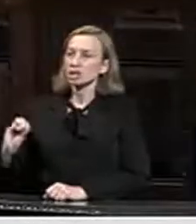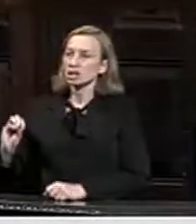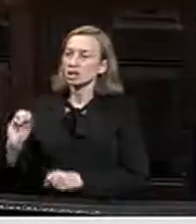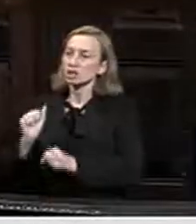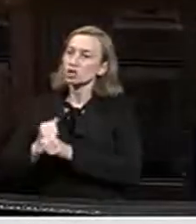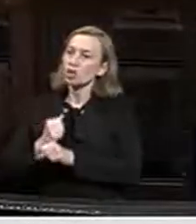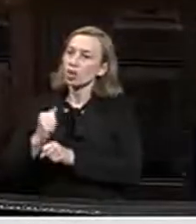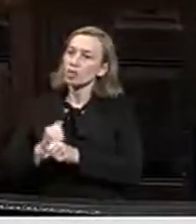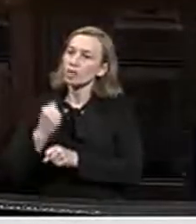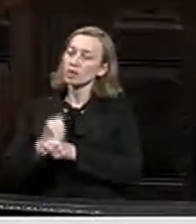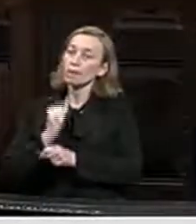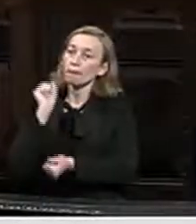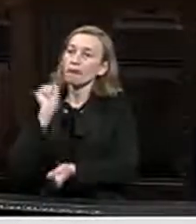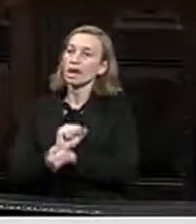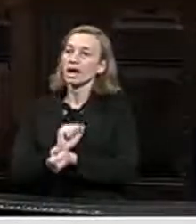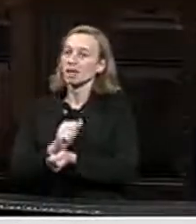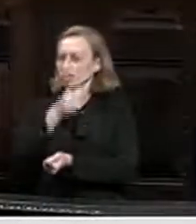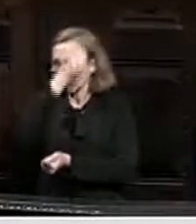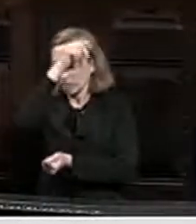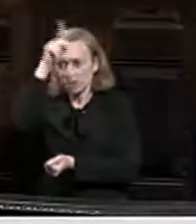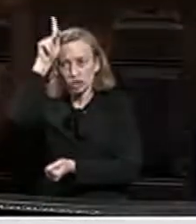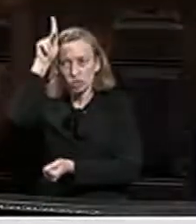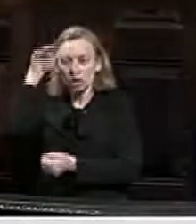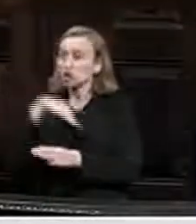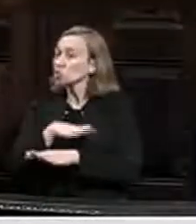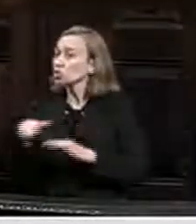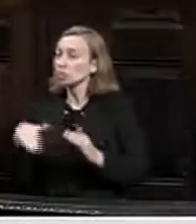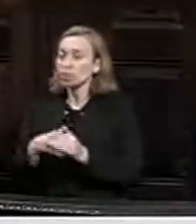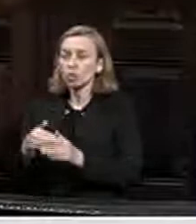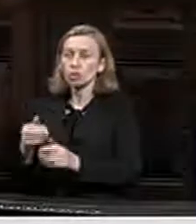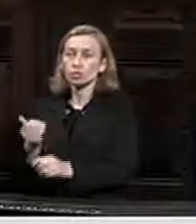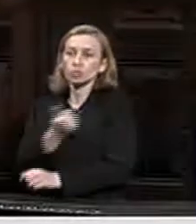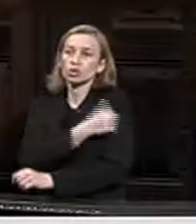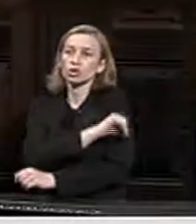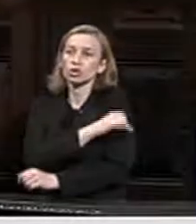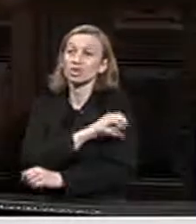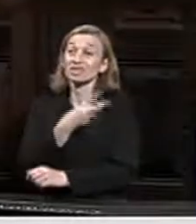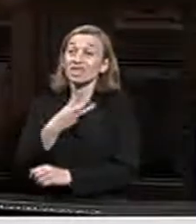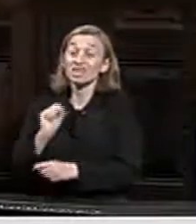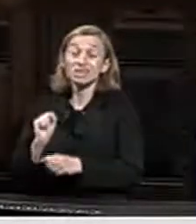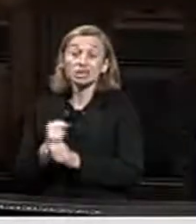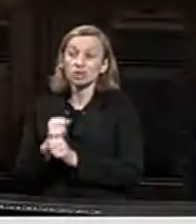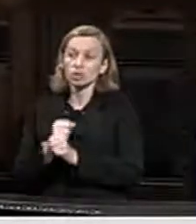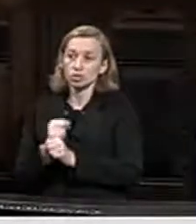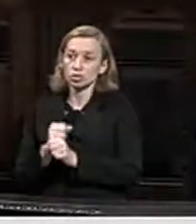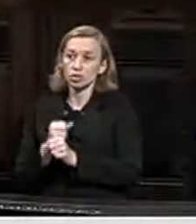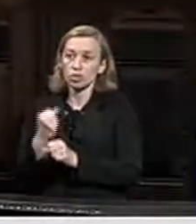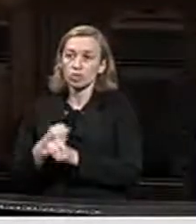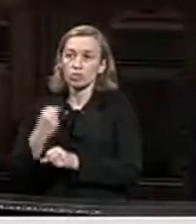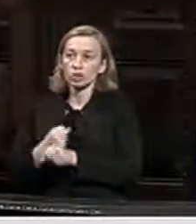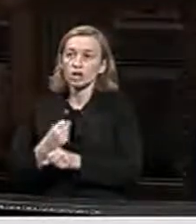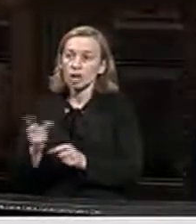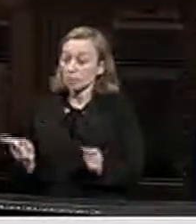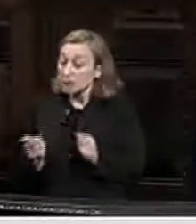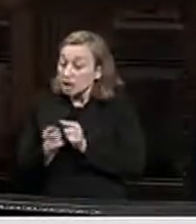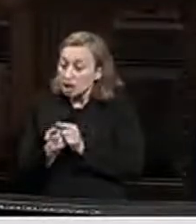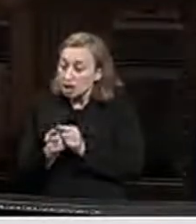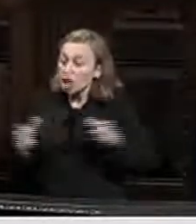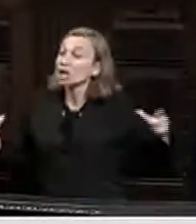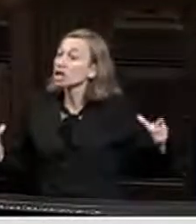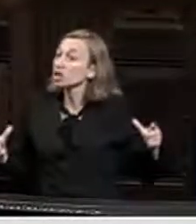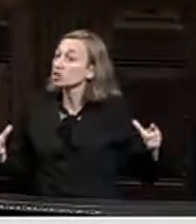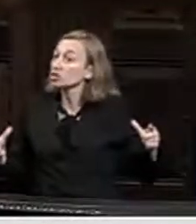paralisadas pela Prefeitura do Rio de Janeiro em toda a cidade. São 300 obras, desde obras grandes, como